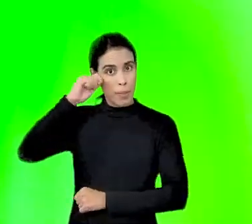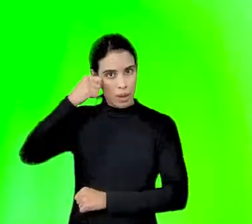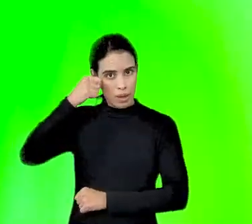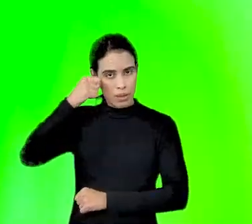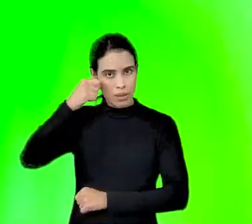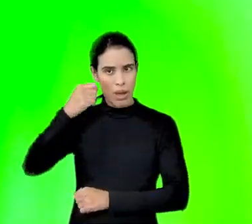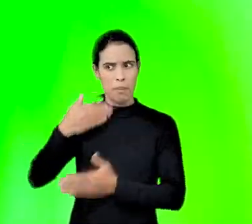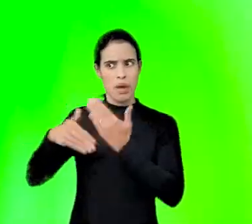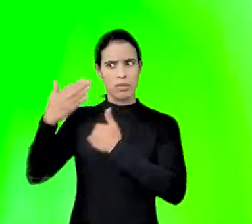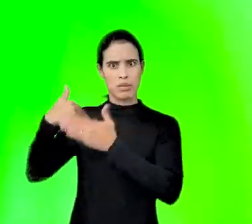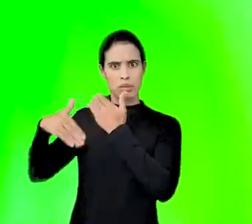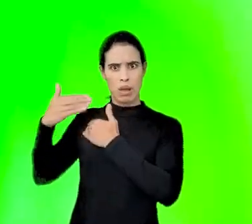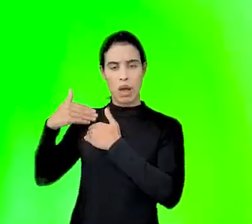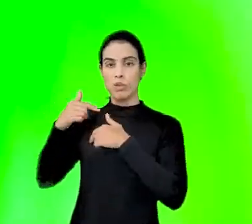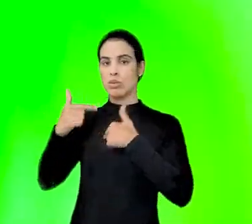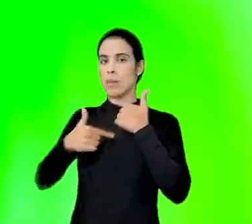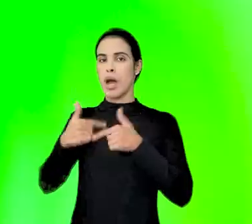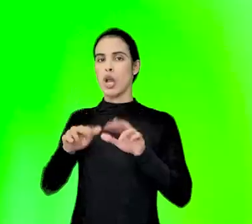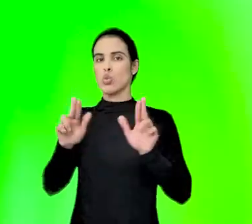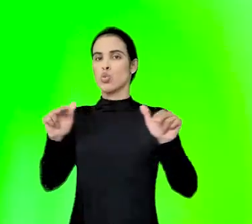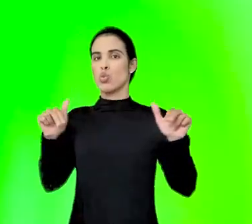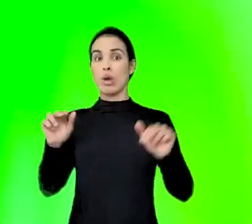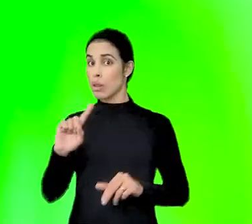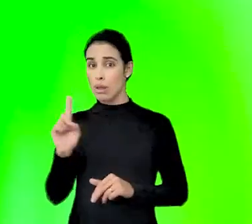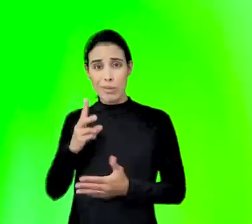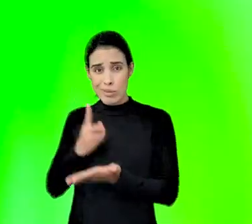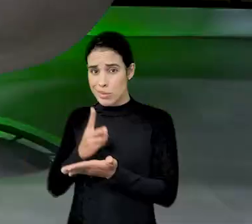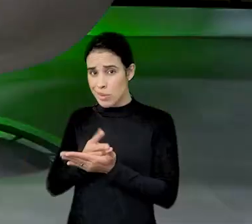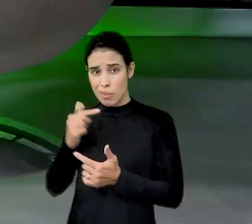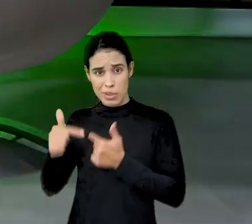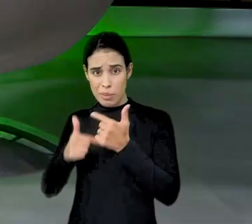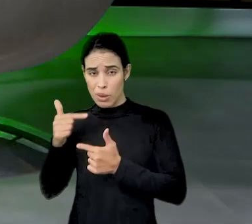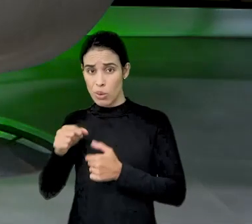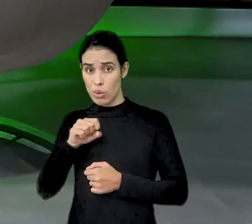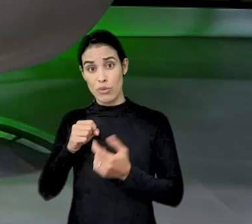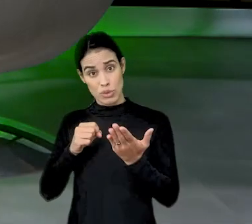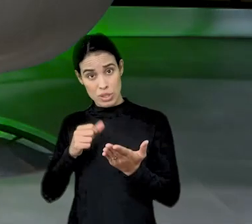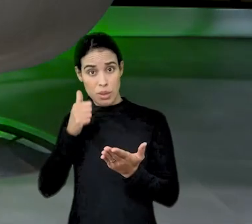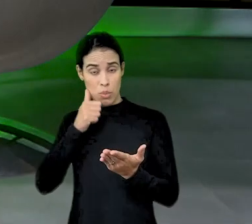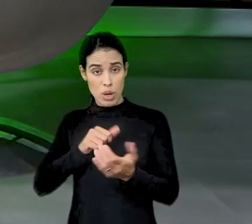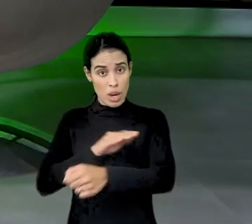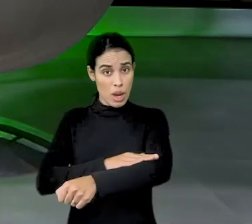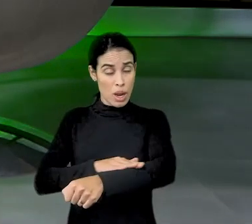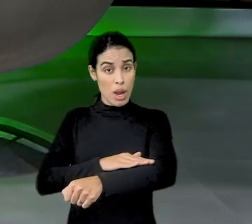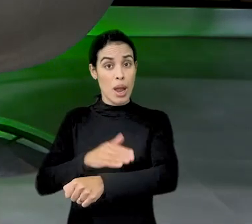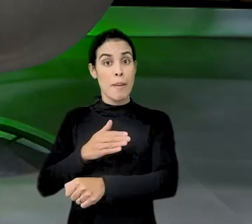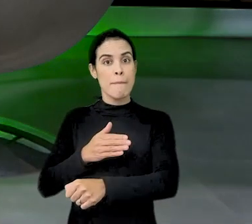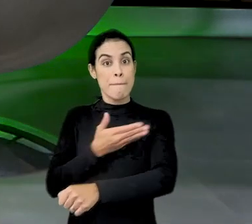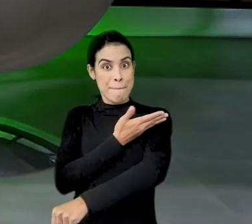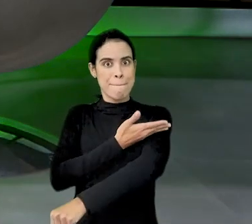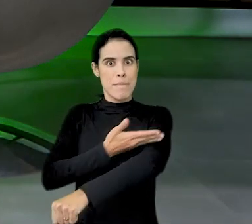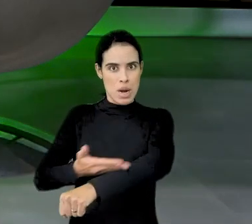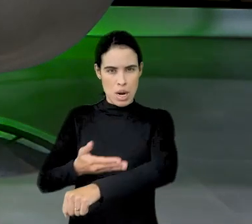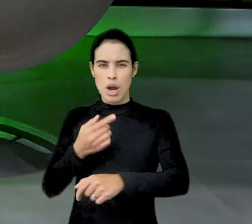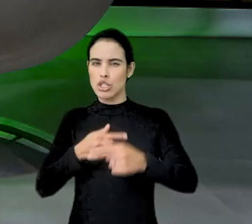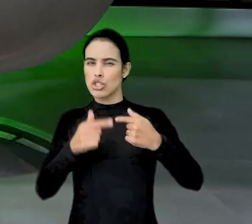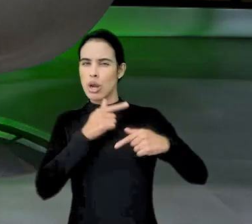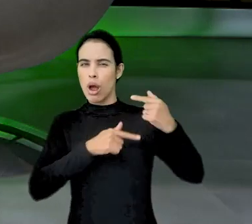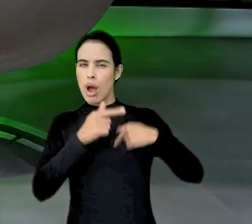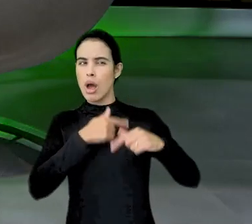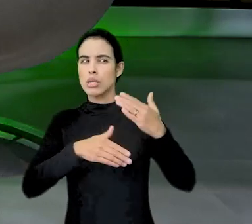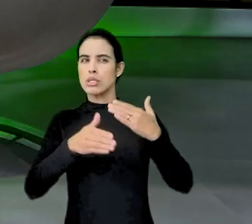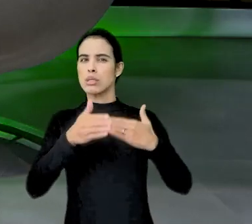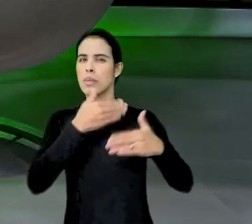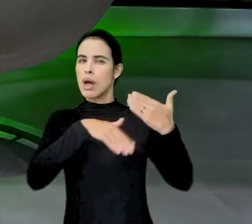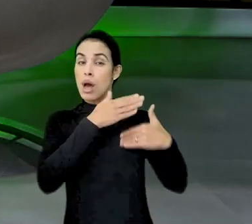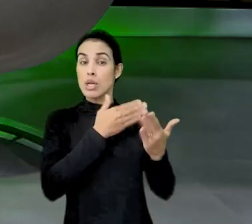mulheres pretas nunca estiveram fora do mercado de trabalho. Talvez se você, que é uma mulher branca, fizer o